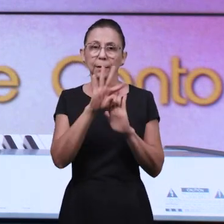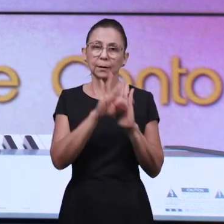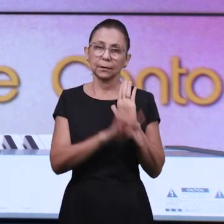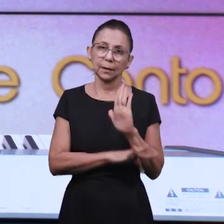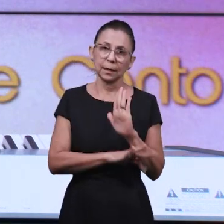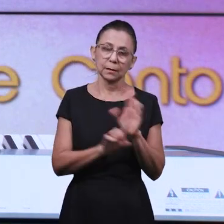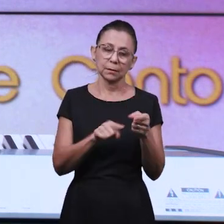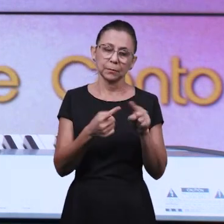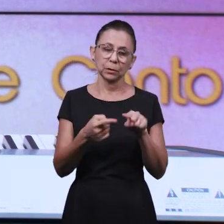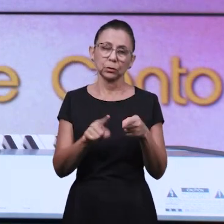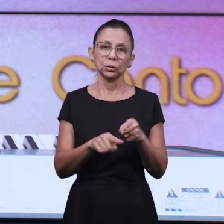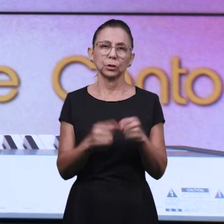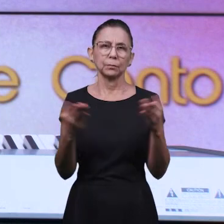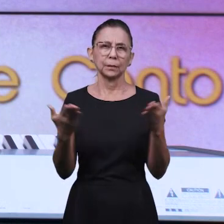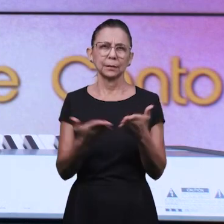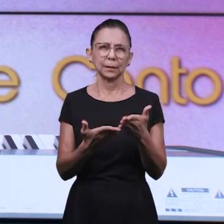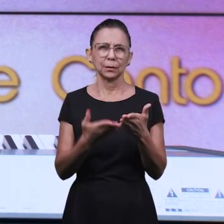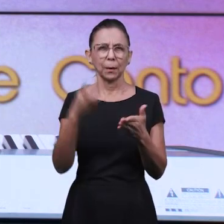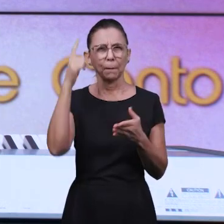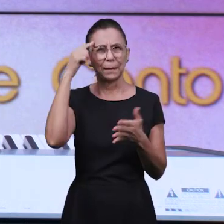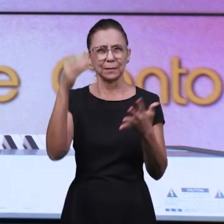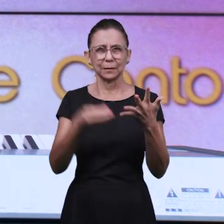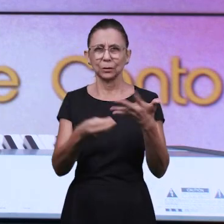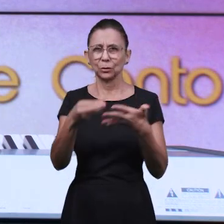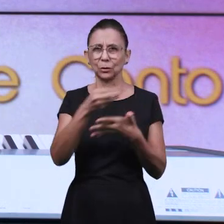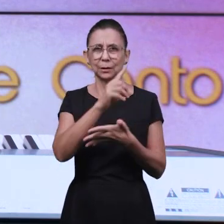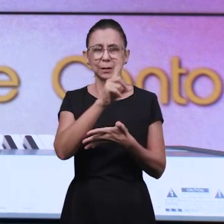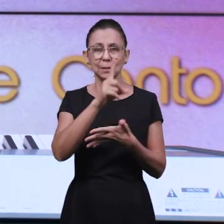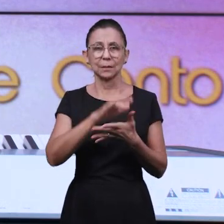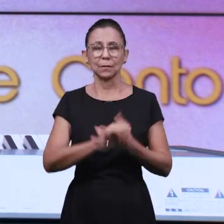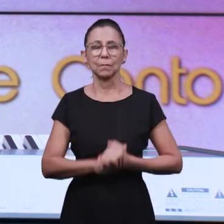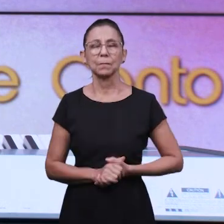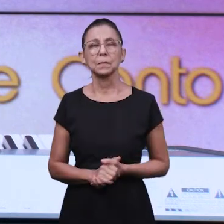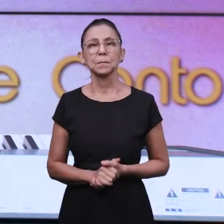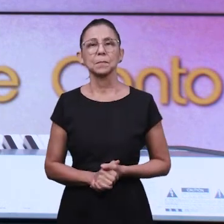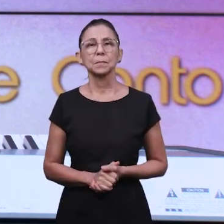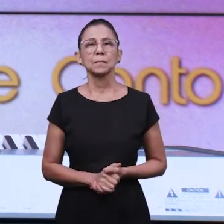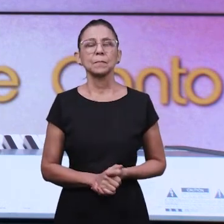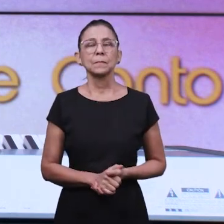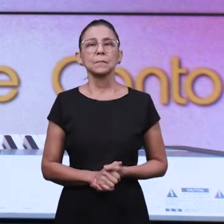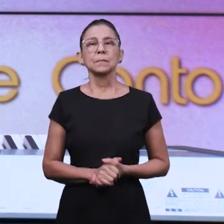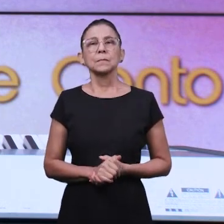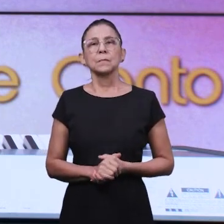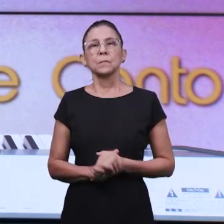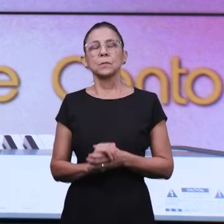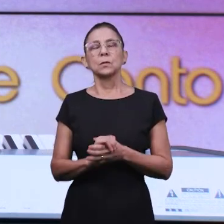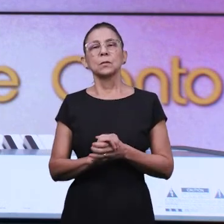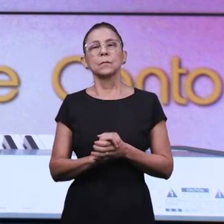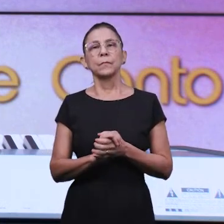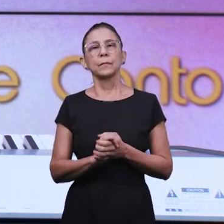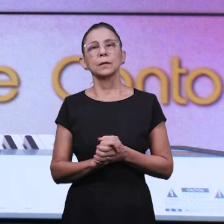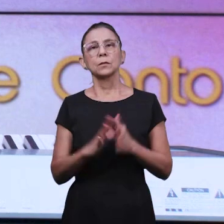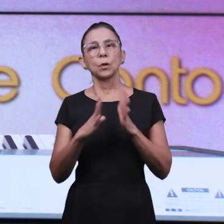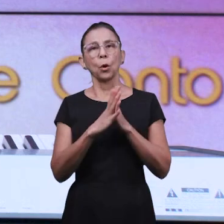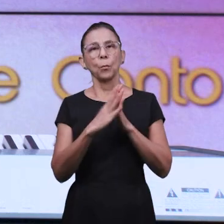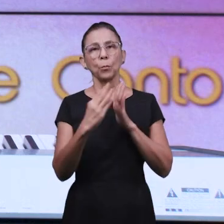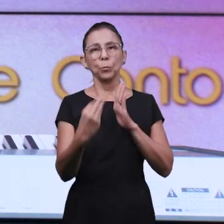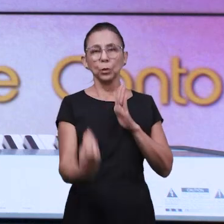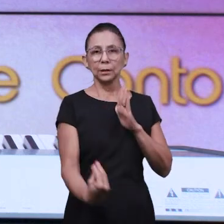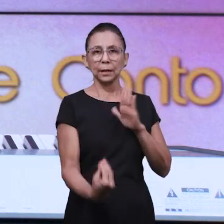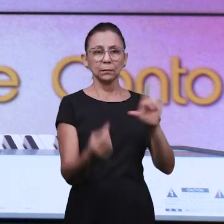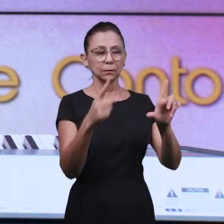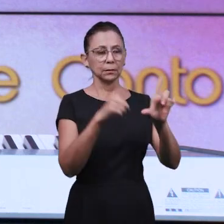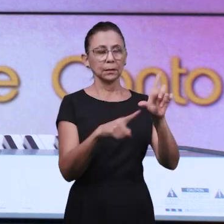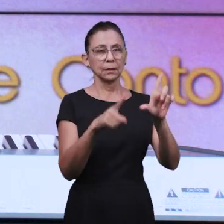texto e a melodia. Mas agora nós não vamos pensar em notas, somente o formato da divisão das sílabas,